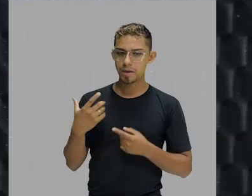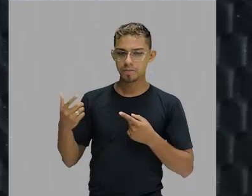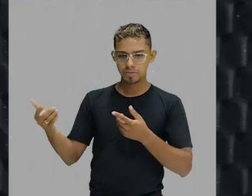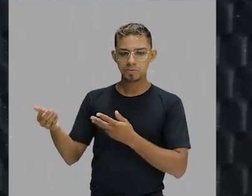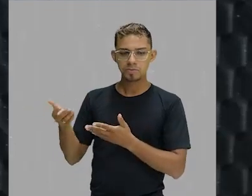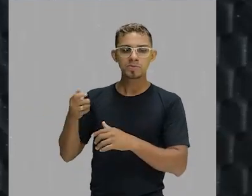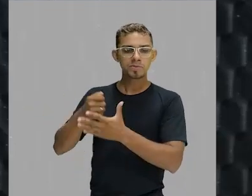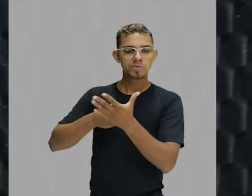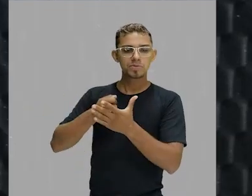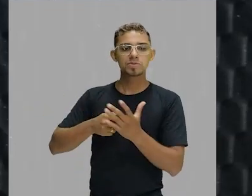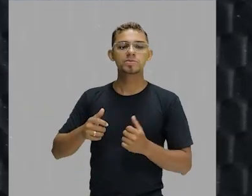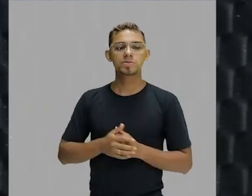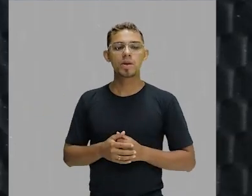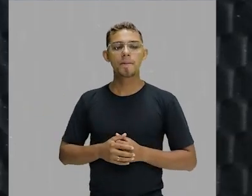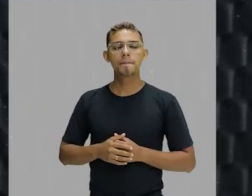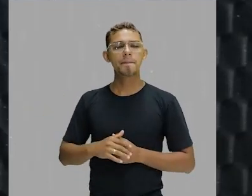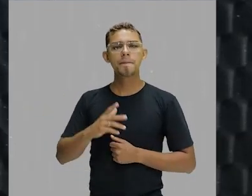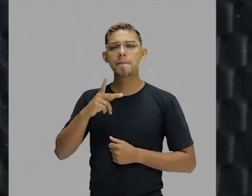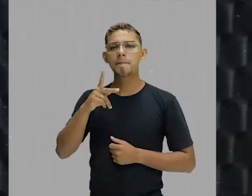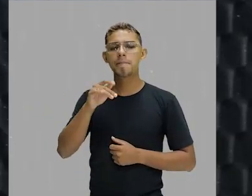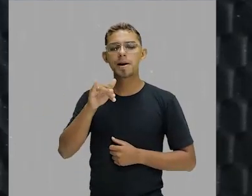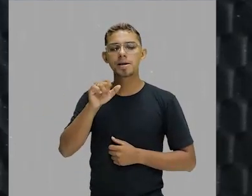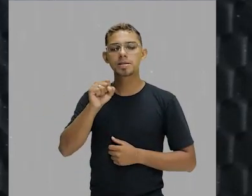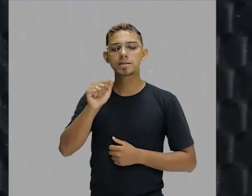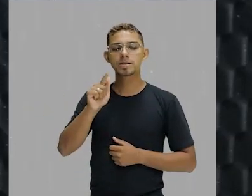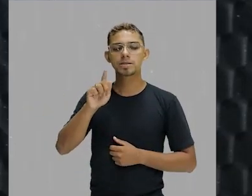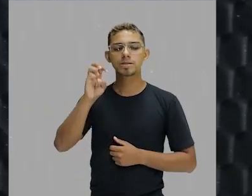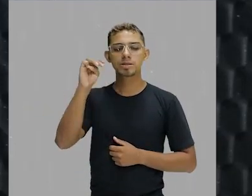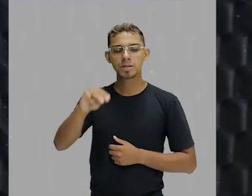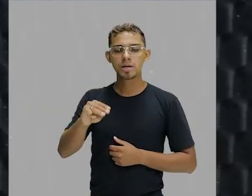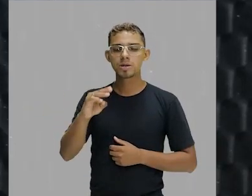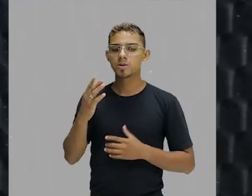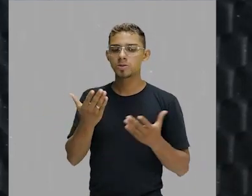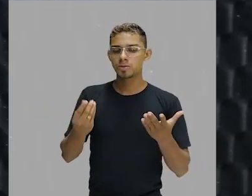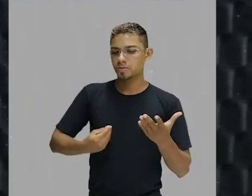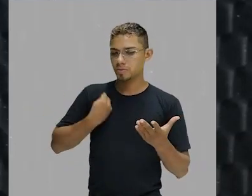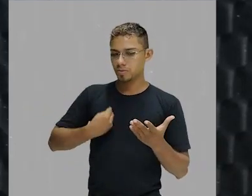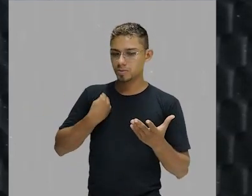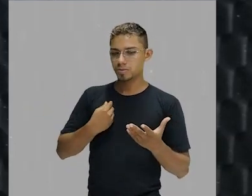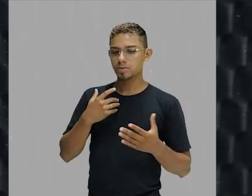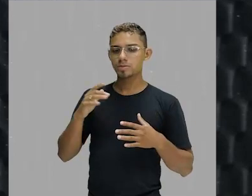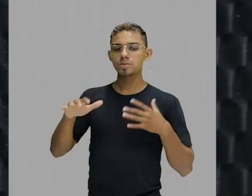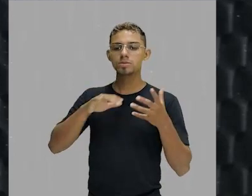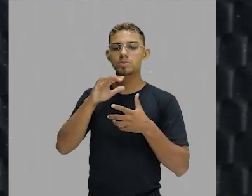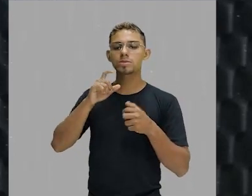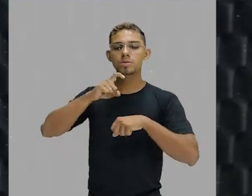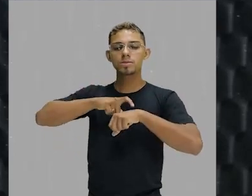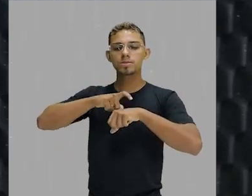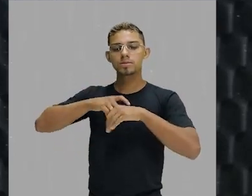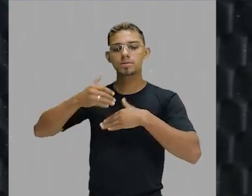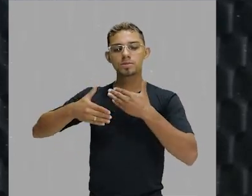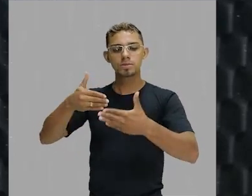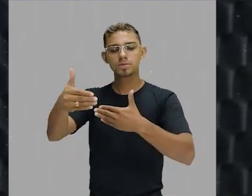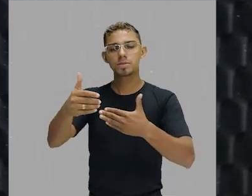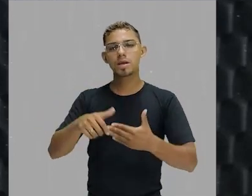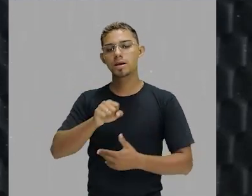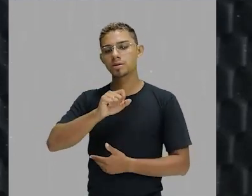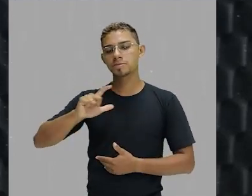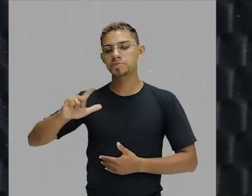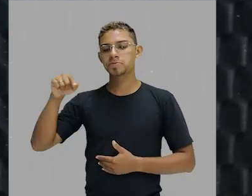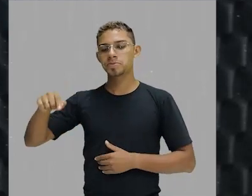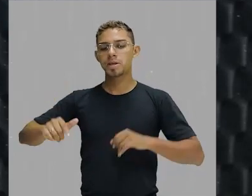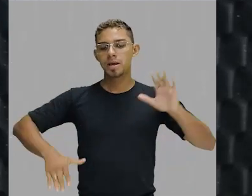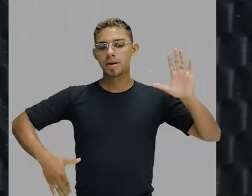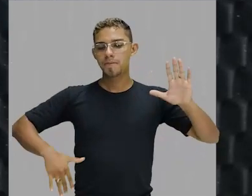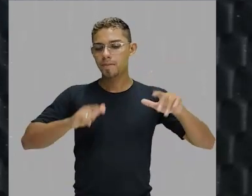concebido. Paisagens são aquelas que existem e estão ali à disposição. Um exemplo disso, né? Vamos partir daqui de São Luís, as praias